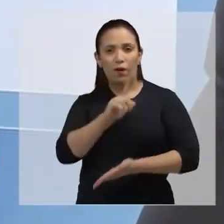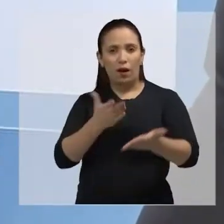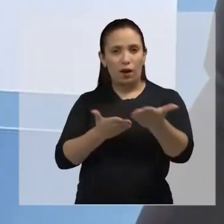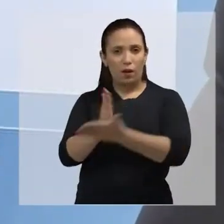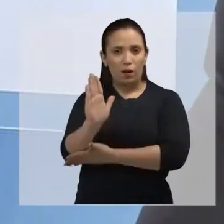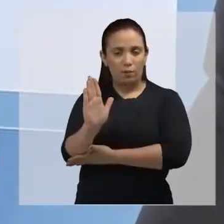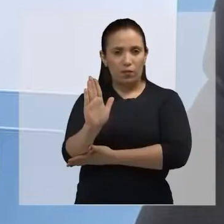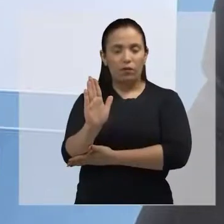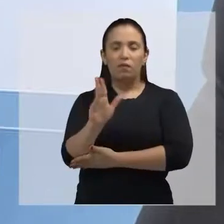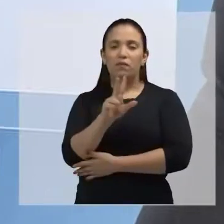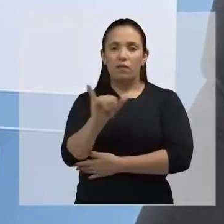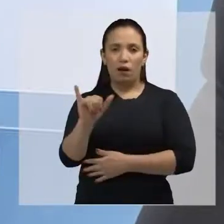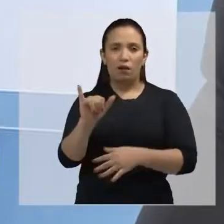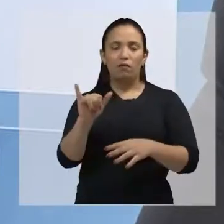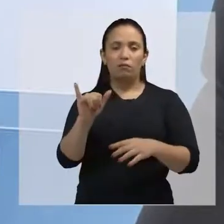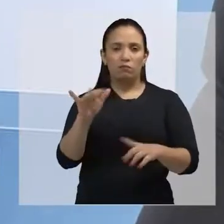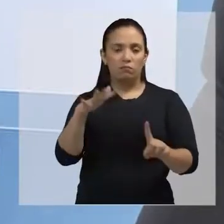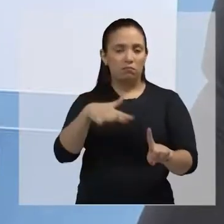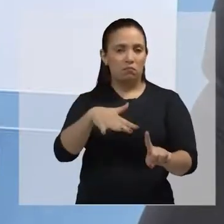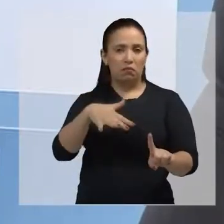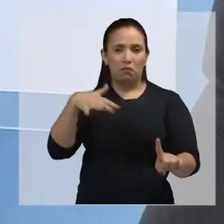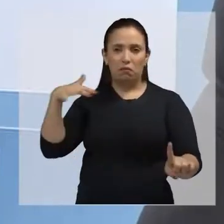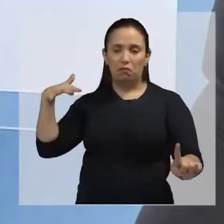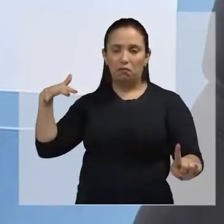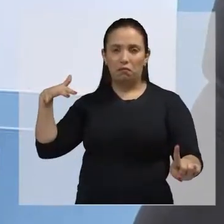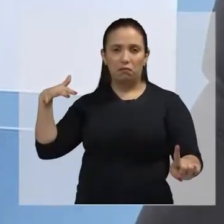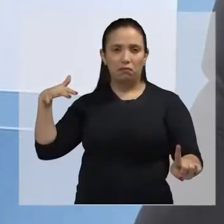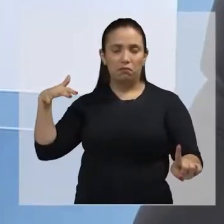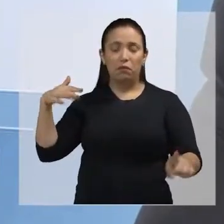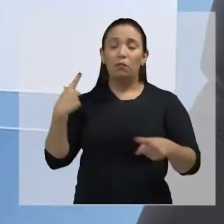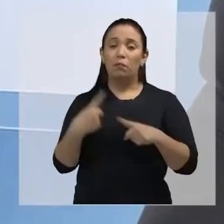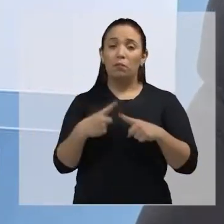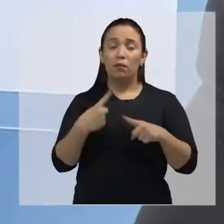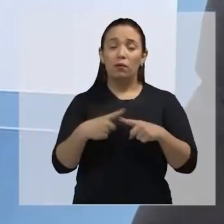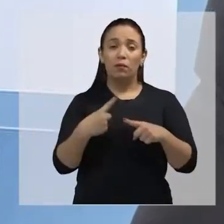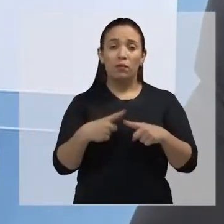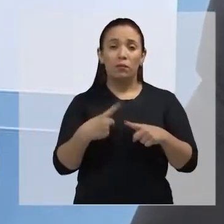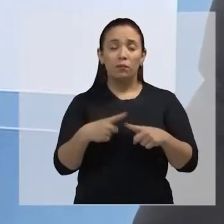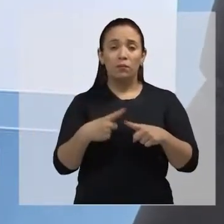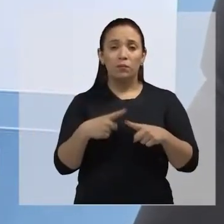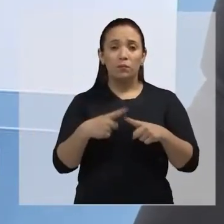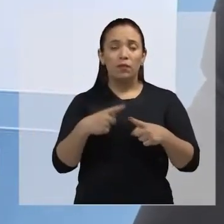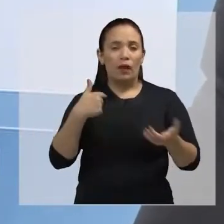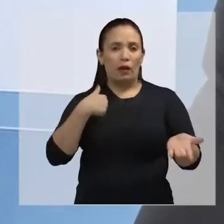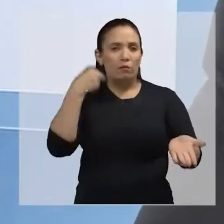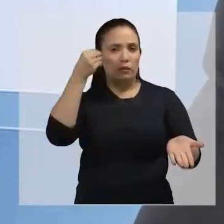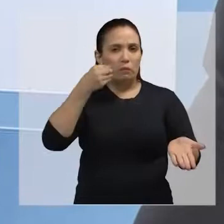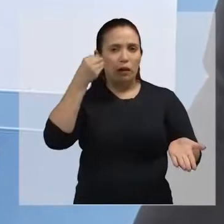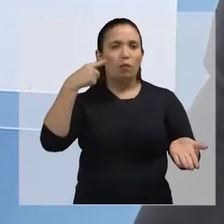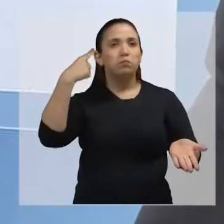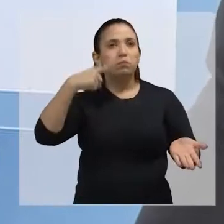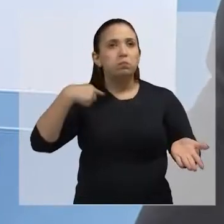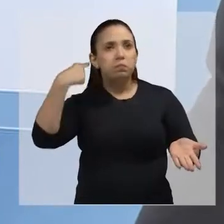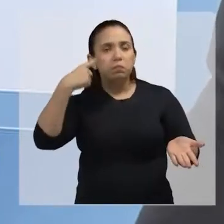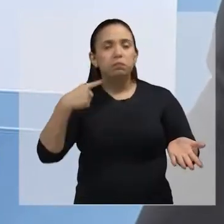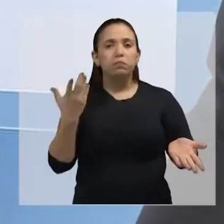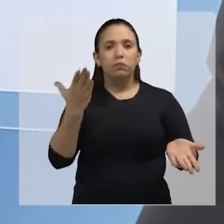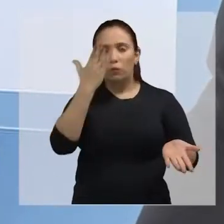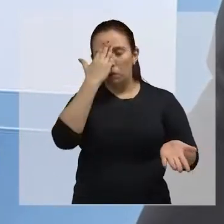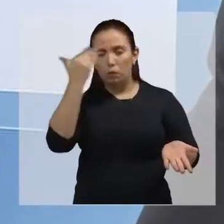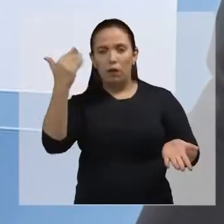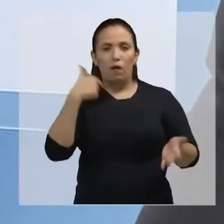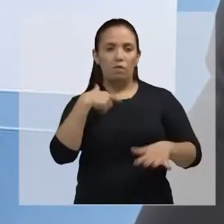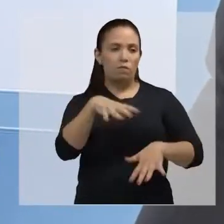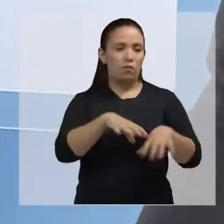corpus, desmoralizando, porque o que é eu não tenho notável saber jurídico, nem fiz faculdade